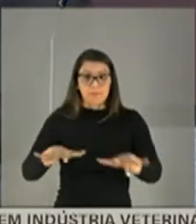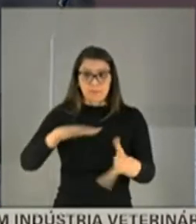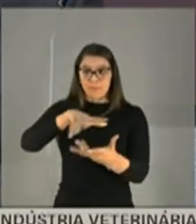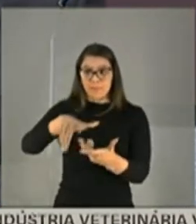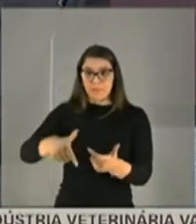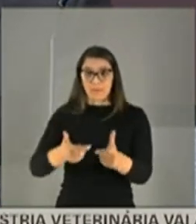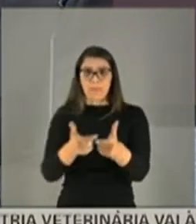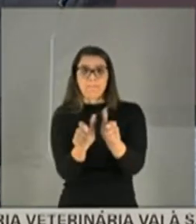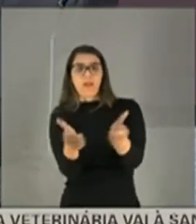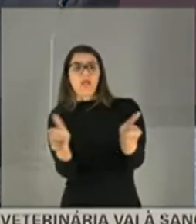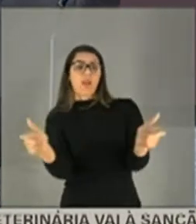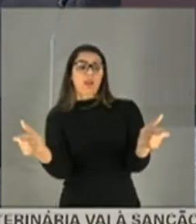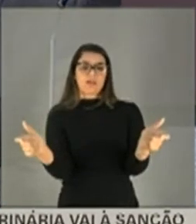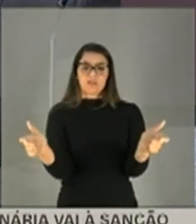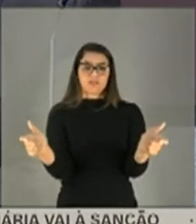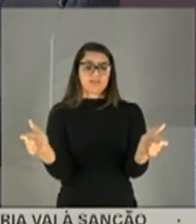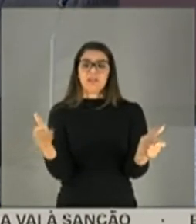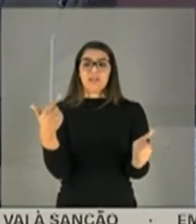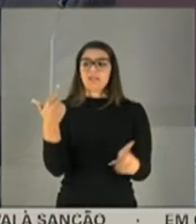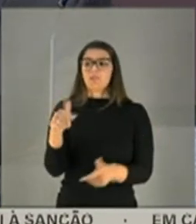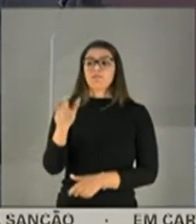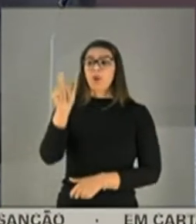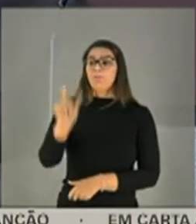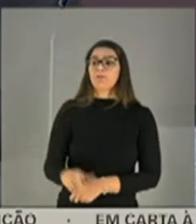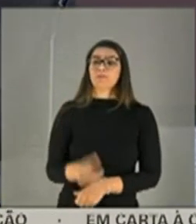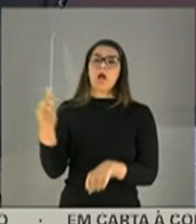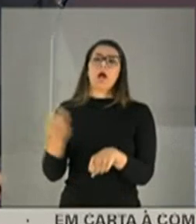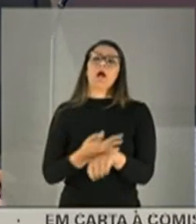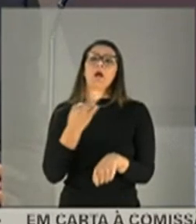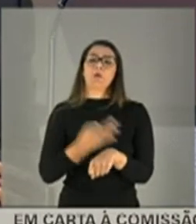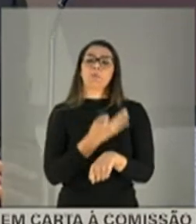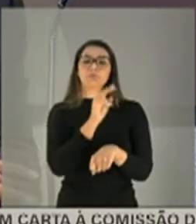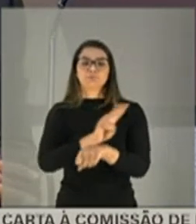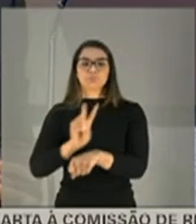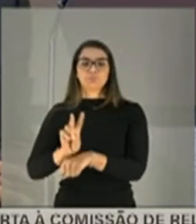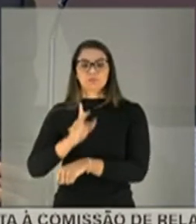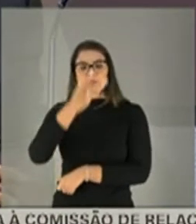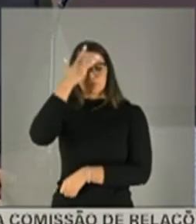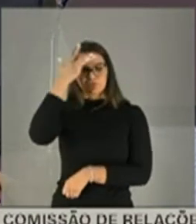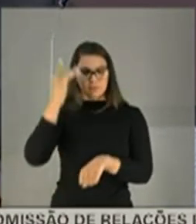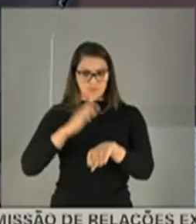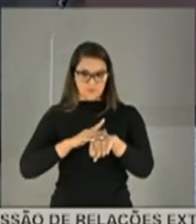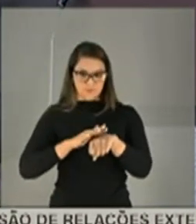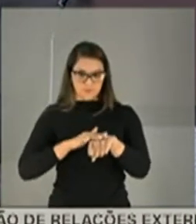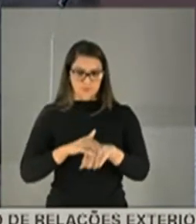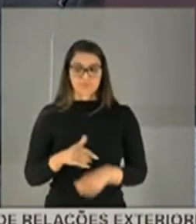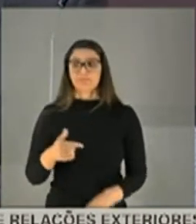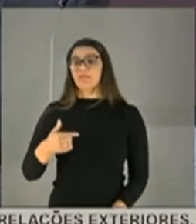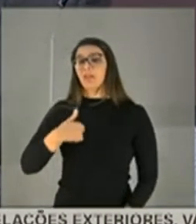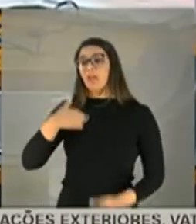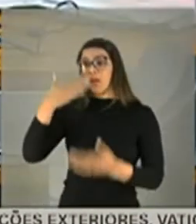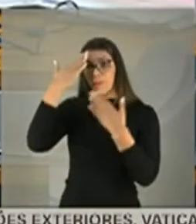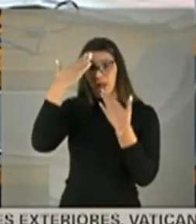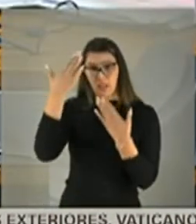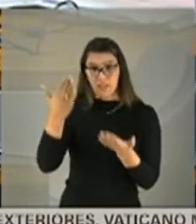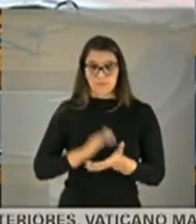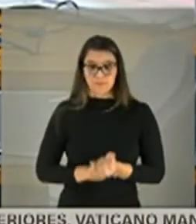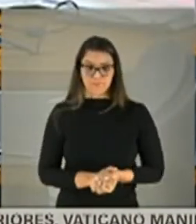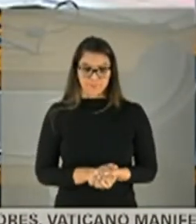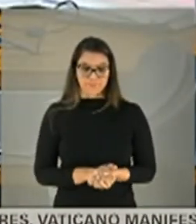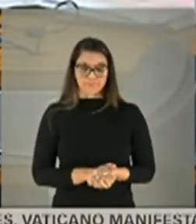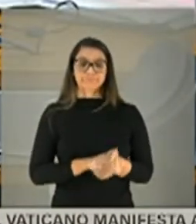daqui a pouco não vai ter quem aguente cuidar de tanta gente doente. Perfeito. Obrigada, Eu que lhe agradeço, doutora Jurema. Agora